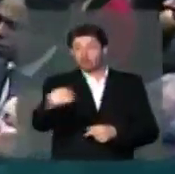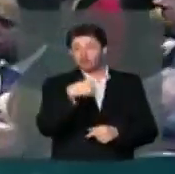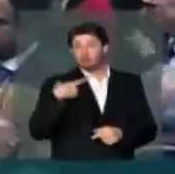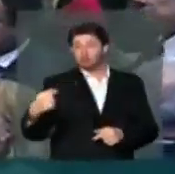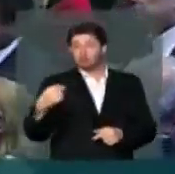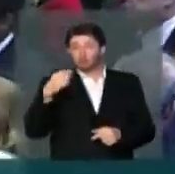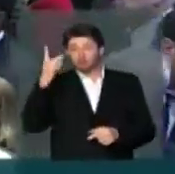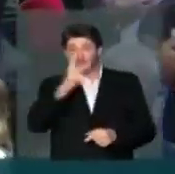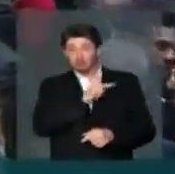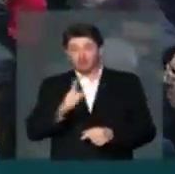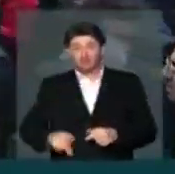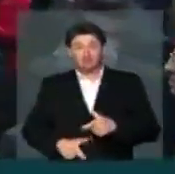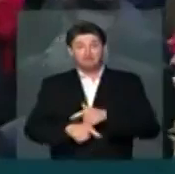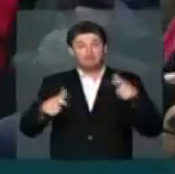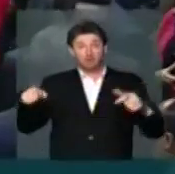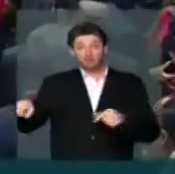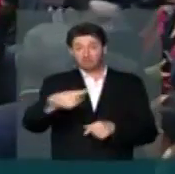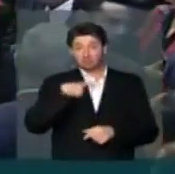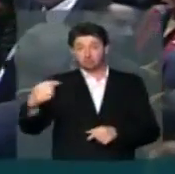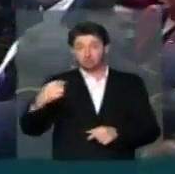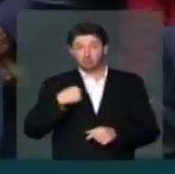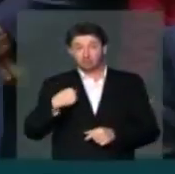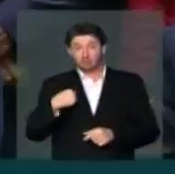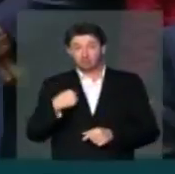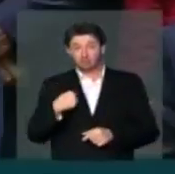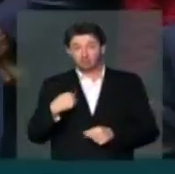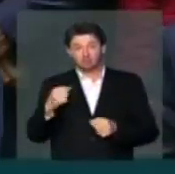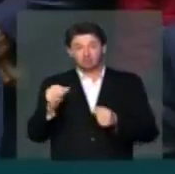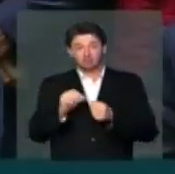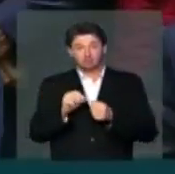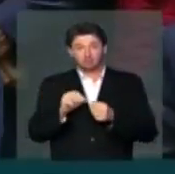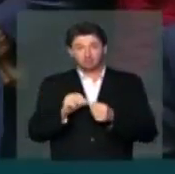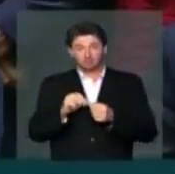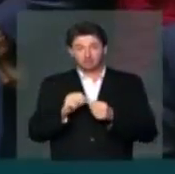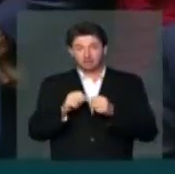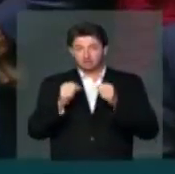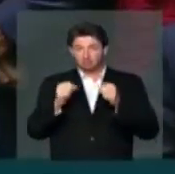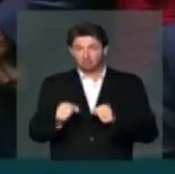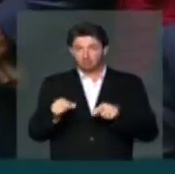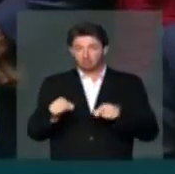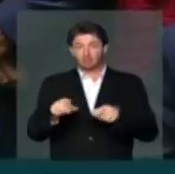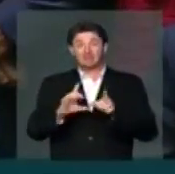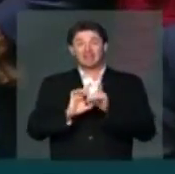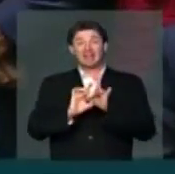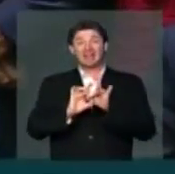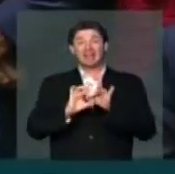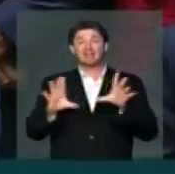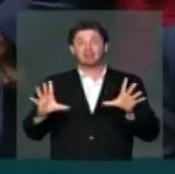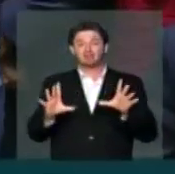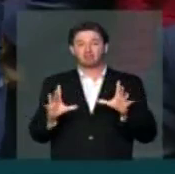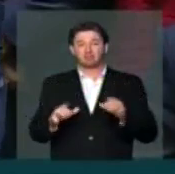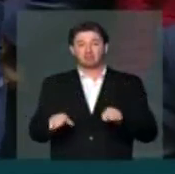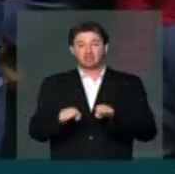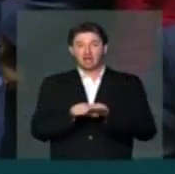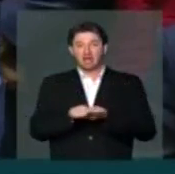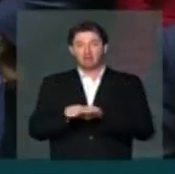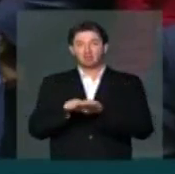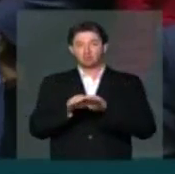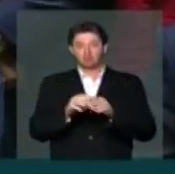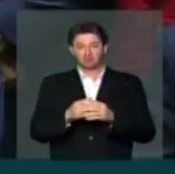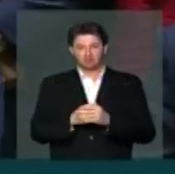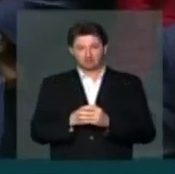vocês, pela maioria de vocês, para exercer esse poder com independência e